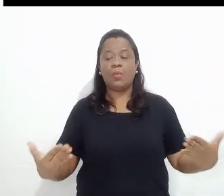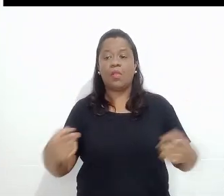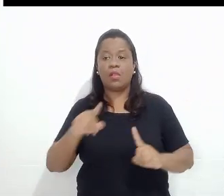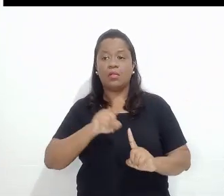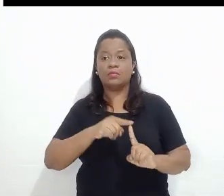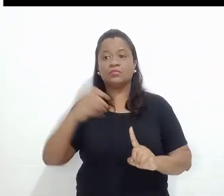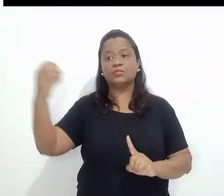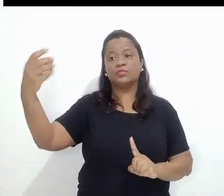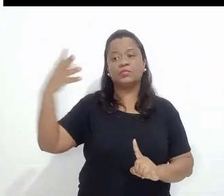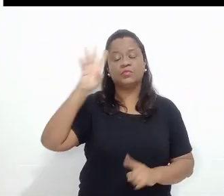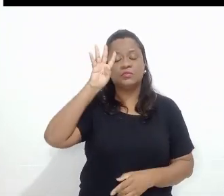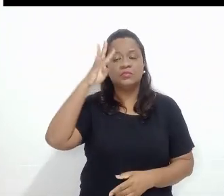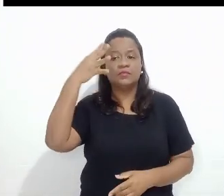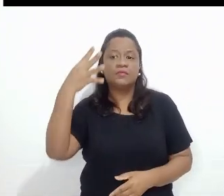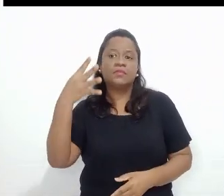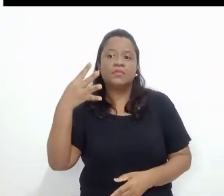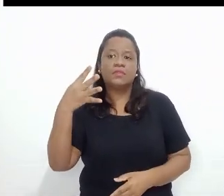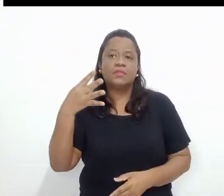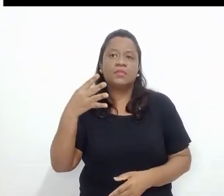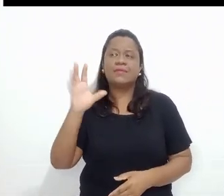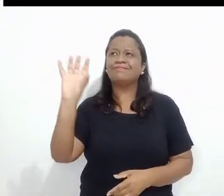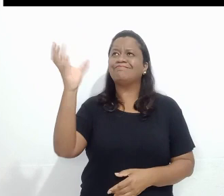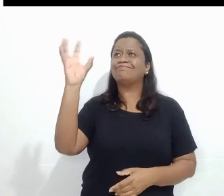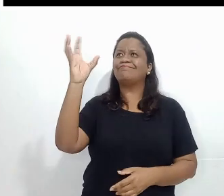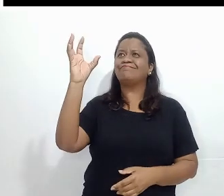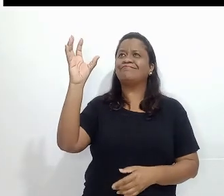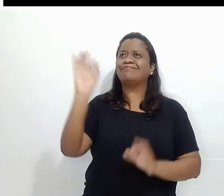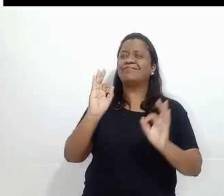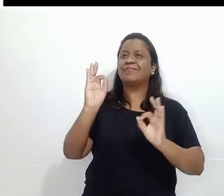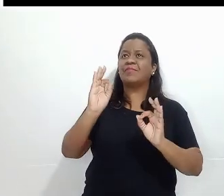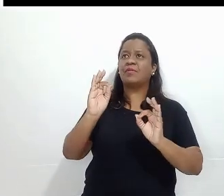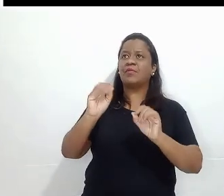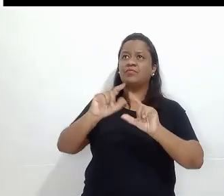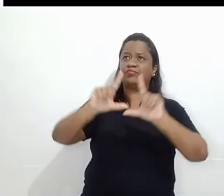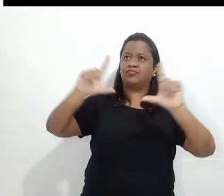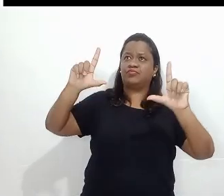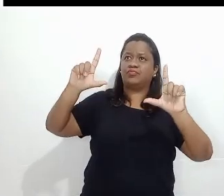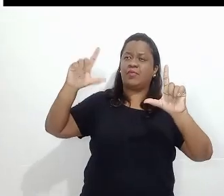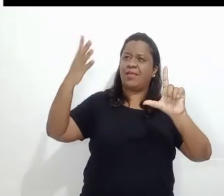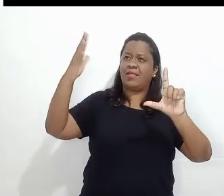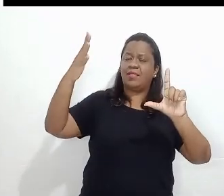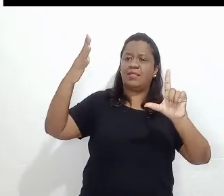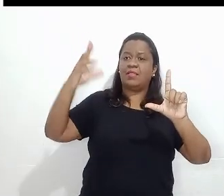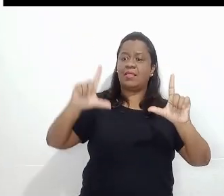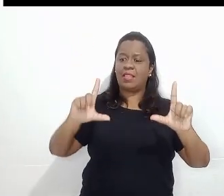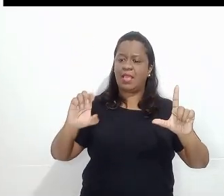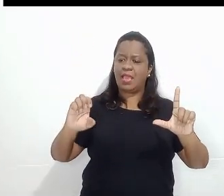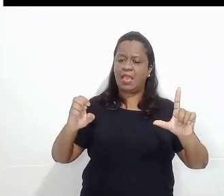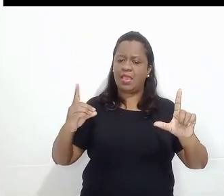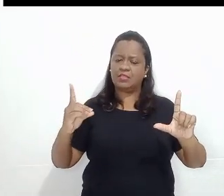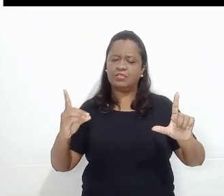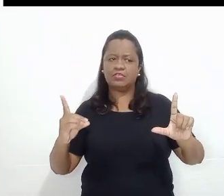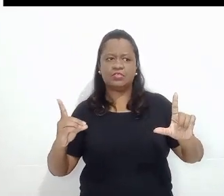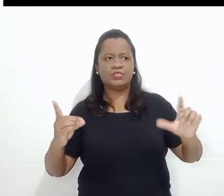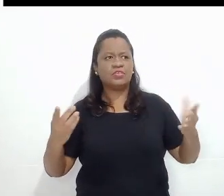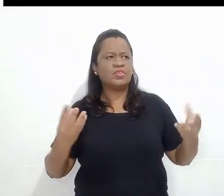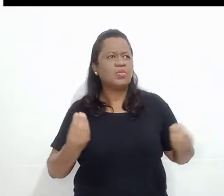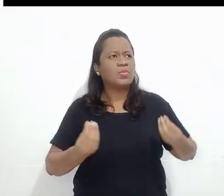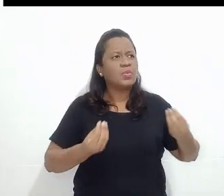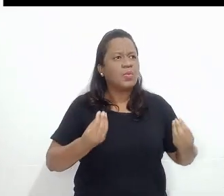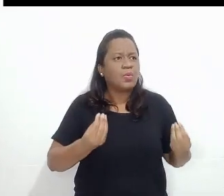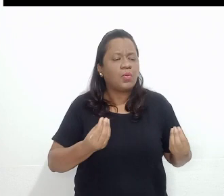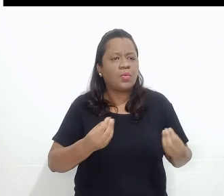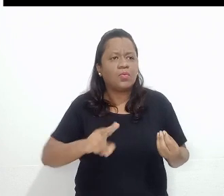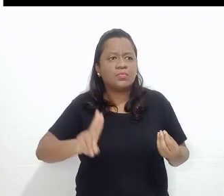foi decidido? Montar essa luz lá. É um painel de LED? É um Fresnel? O que é que você está usando? Que tipo de